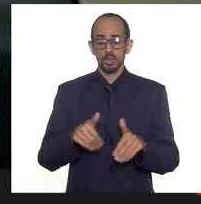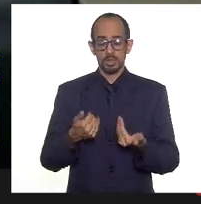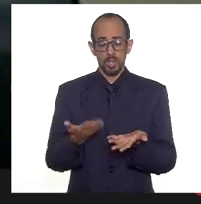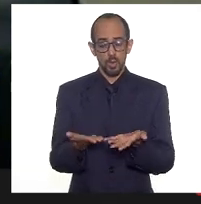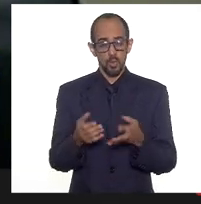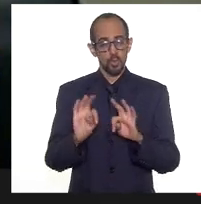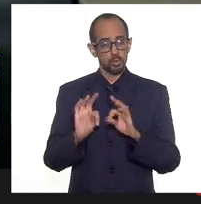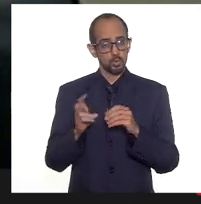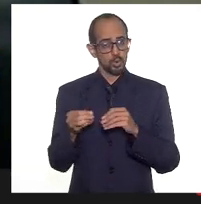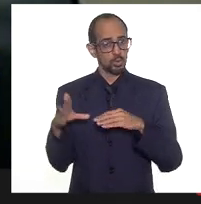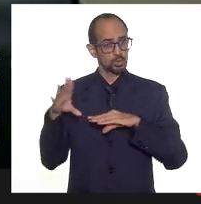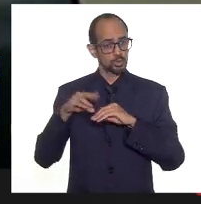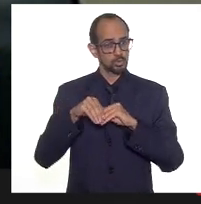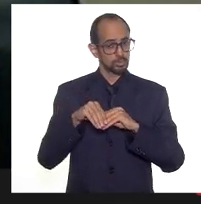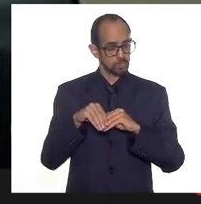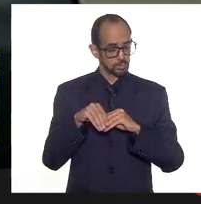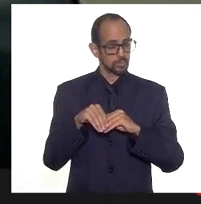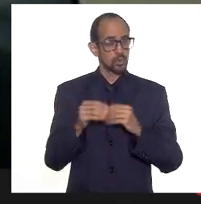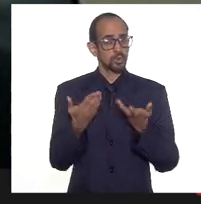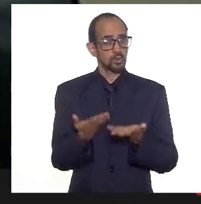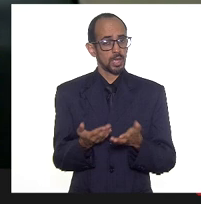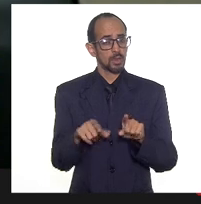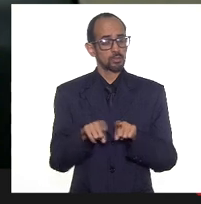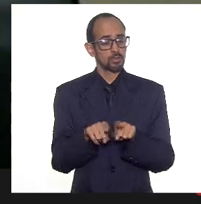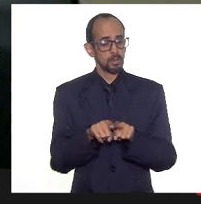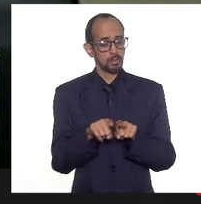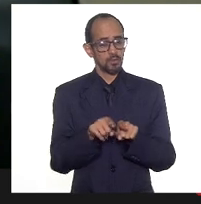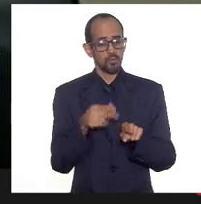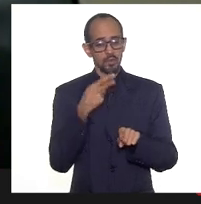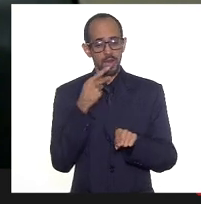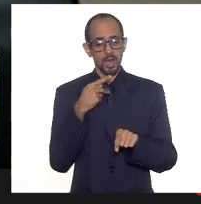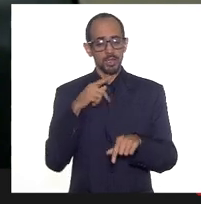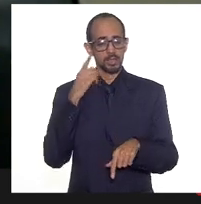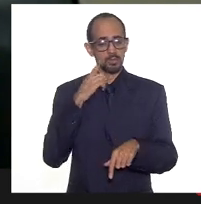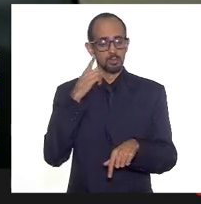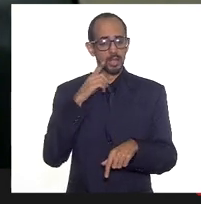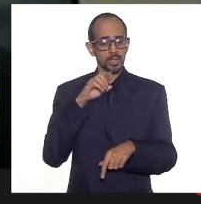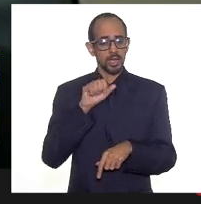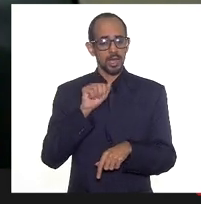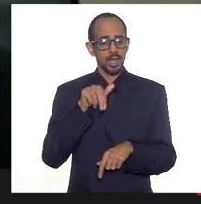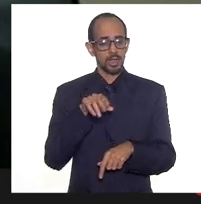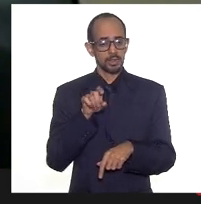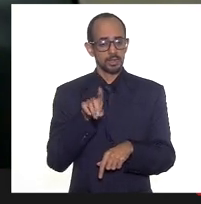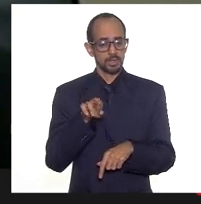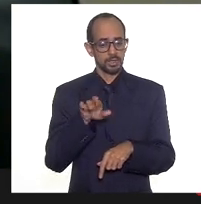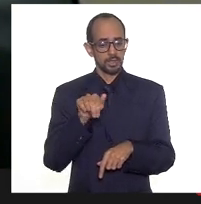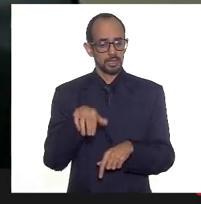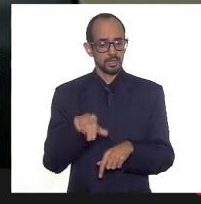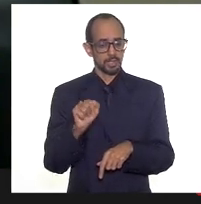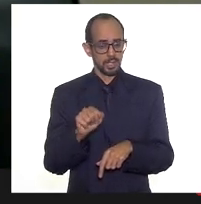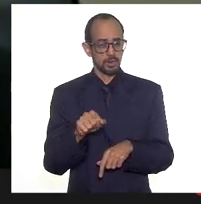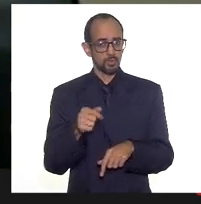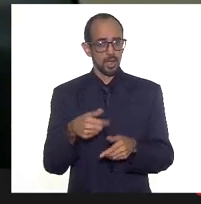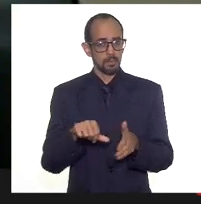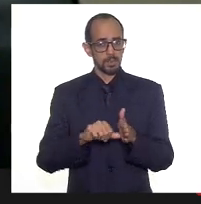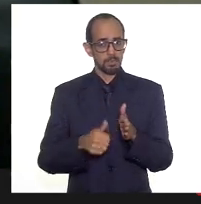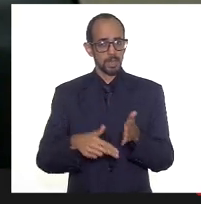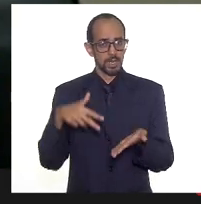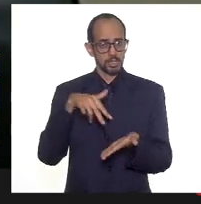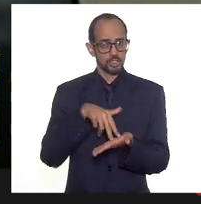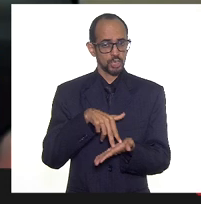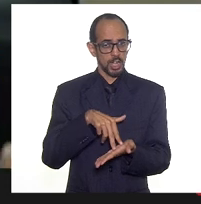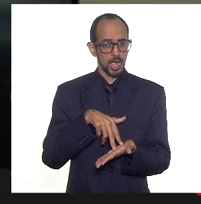quero registrar aqui, deputada Adriana Baltazar, que Vossa Excelência foi a primeira a chegar, mas eu vou